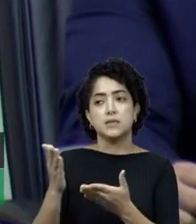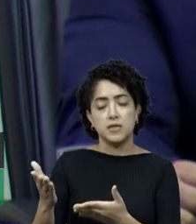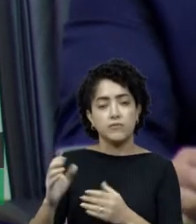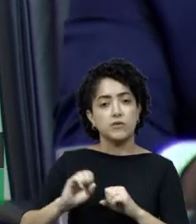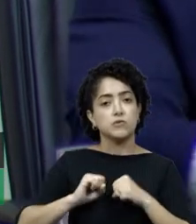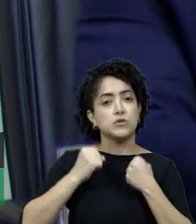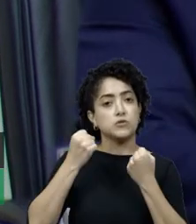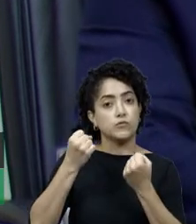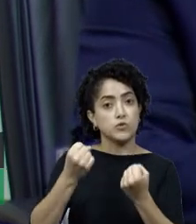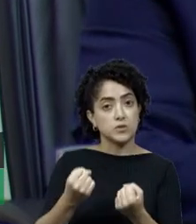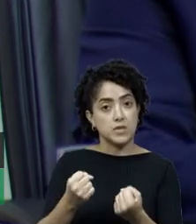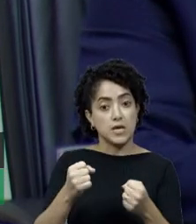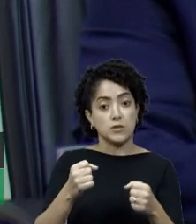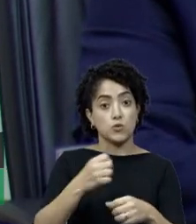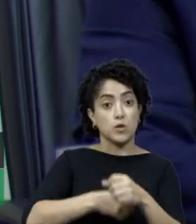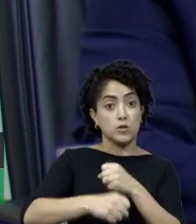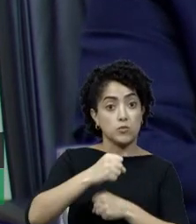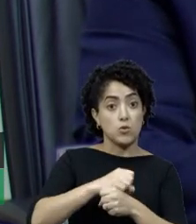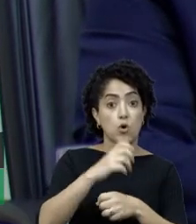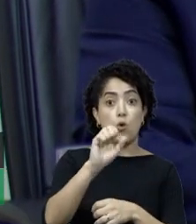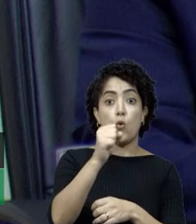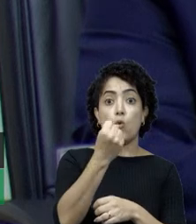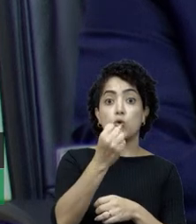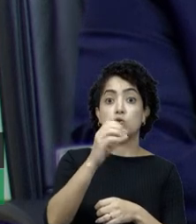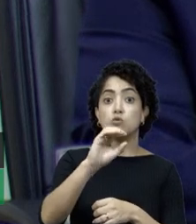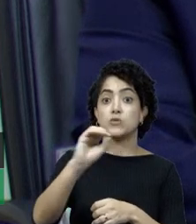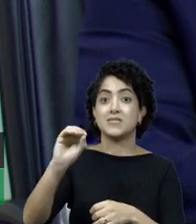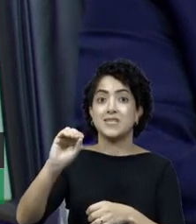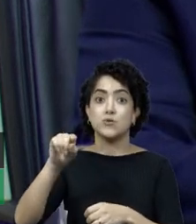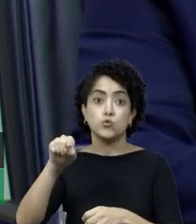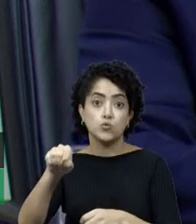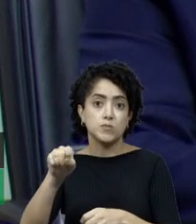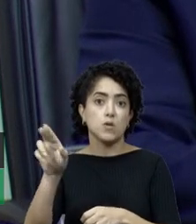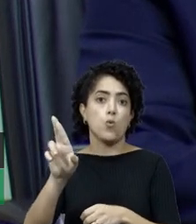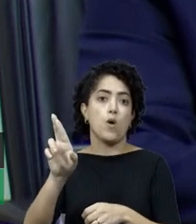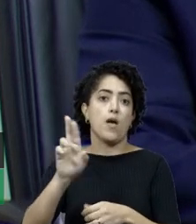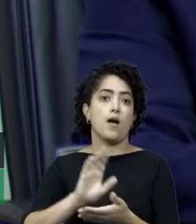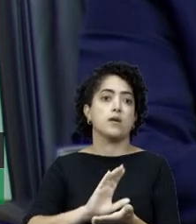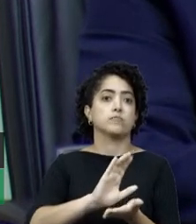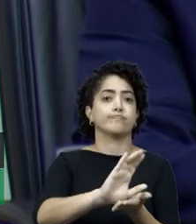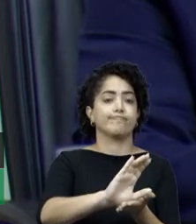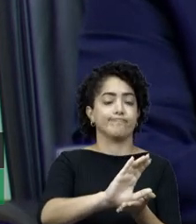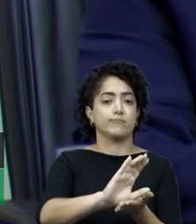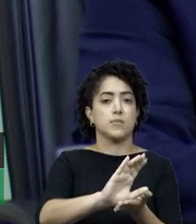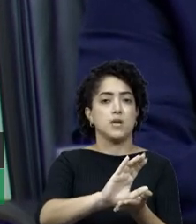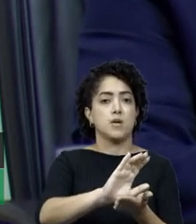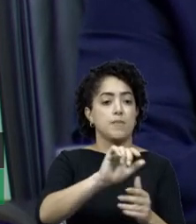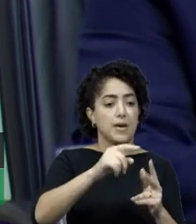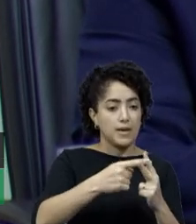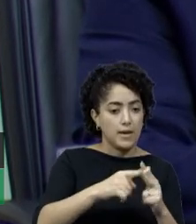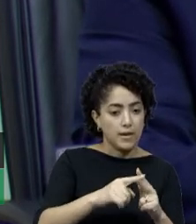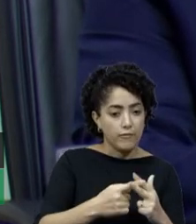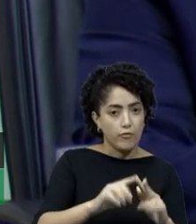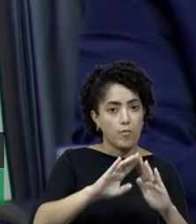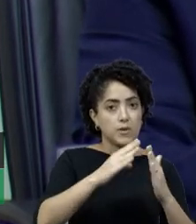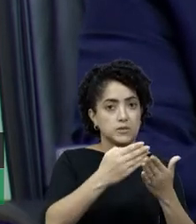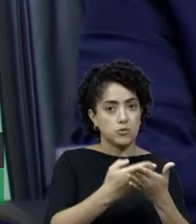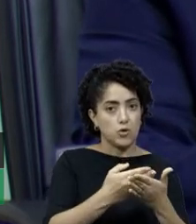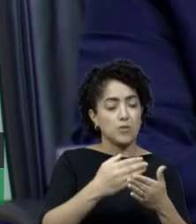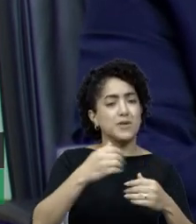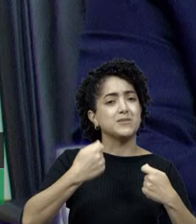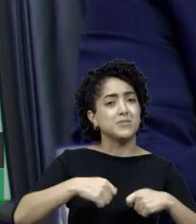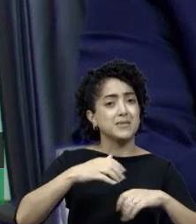isso, ano passado levamos R$ 800 mil para a reforma de escolas, mas há muito o que se fazer e sabemos que